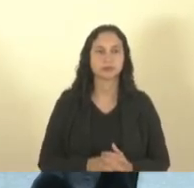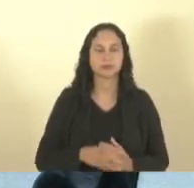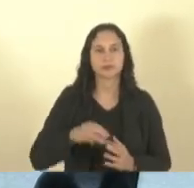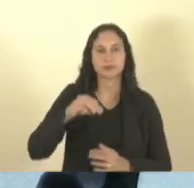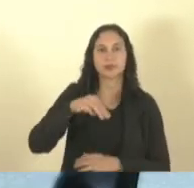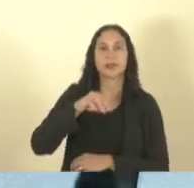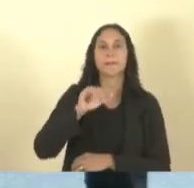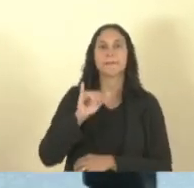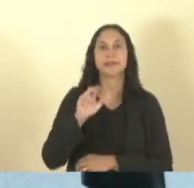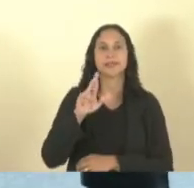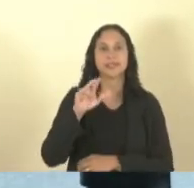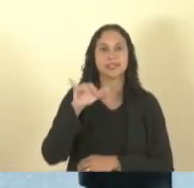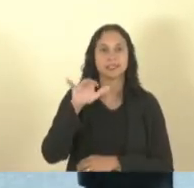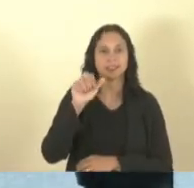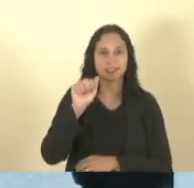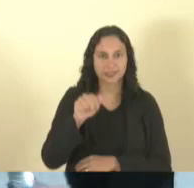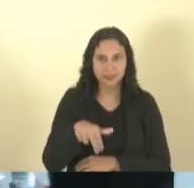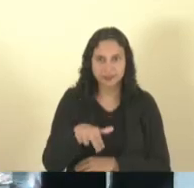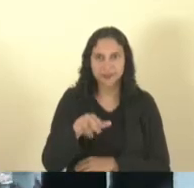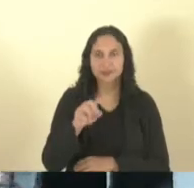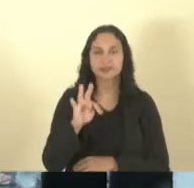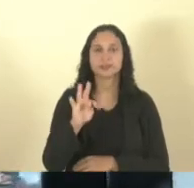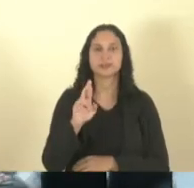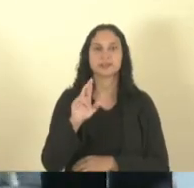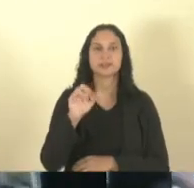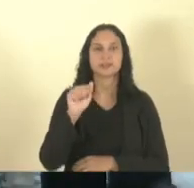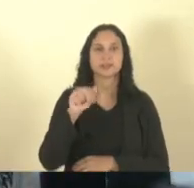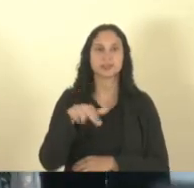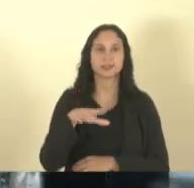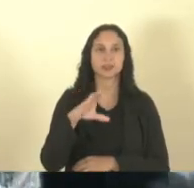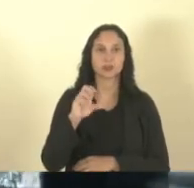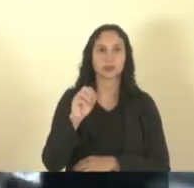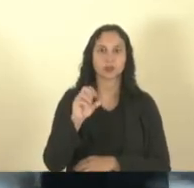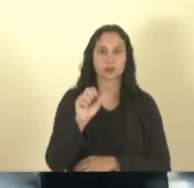Miriam Trancoso Vicentini.